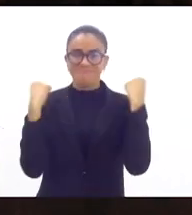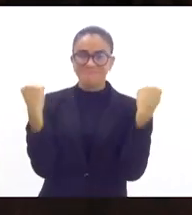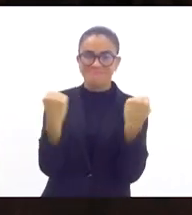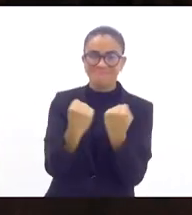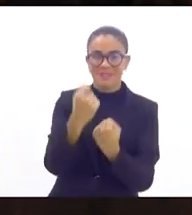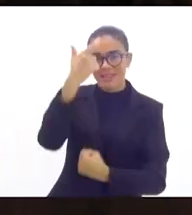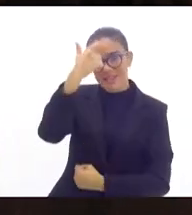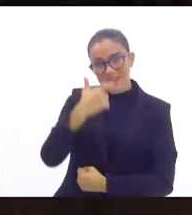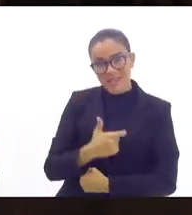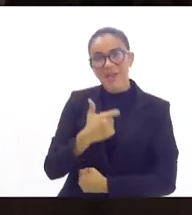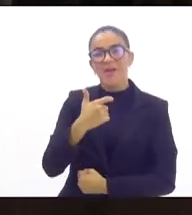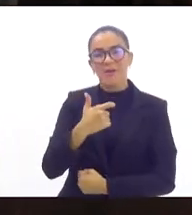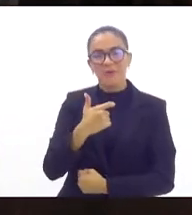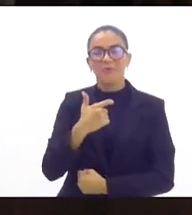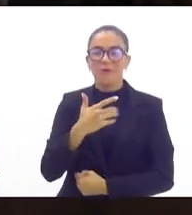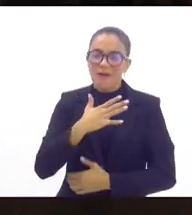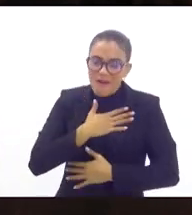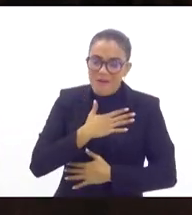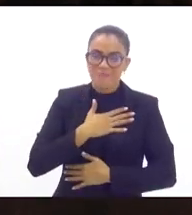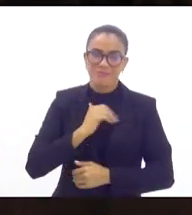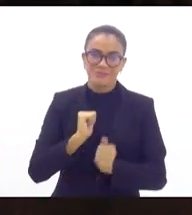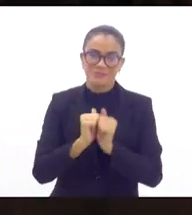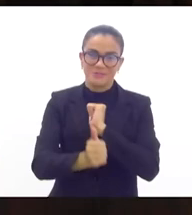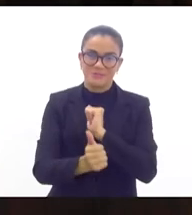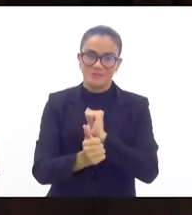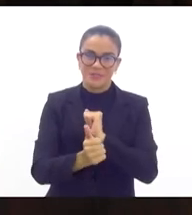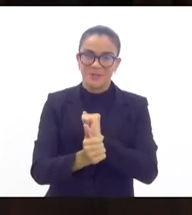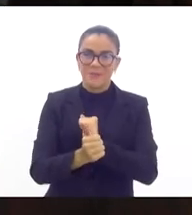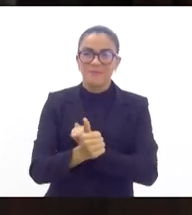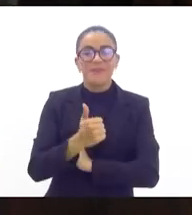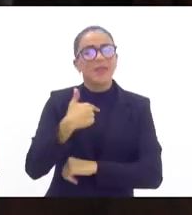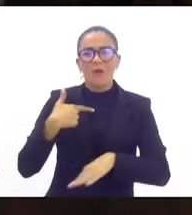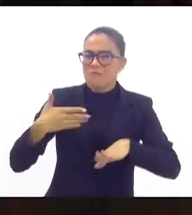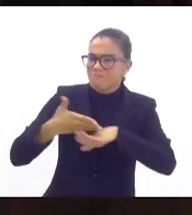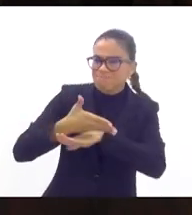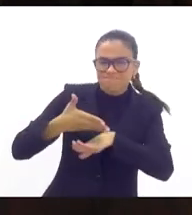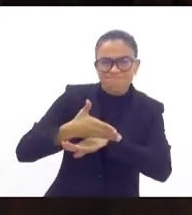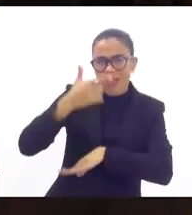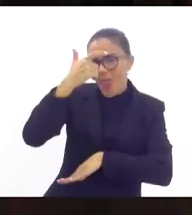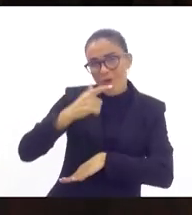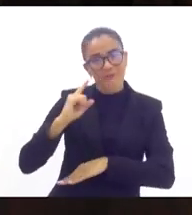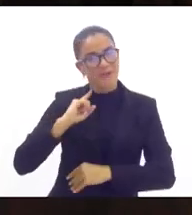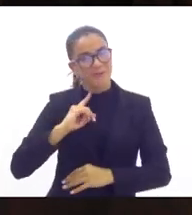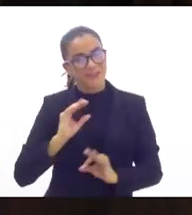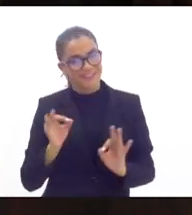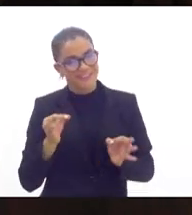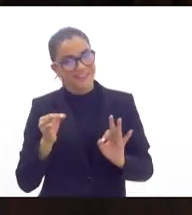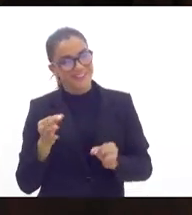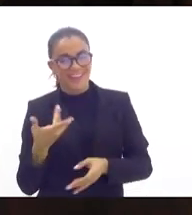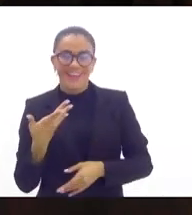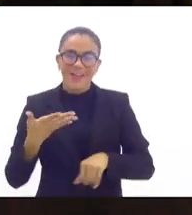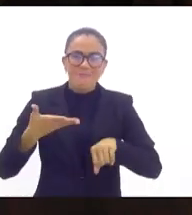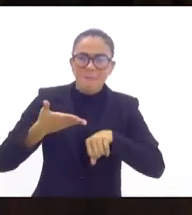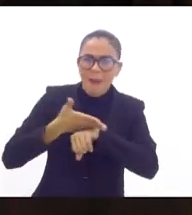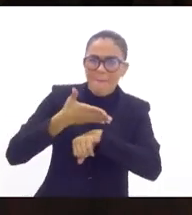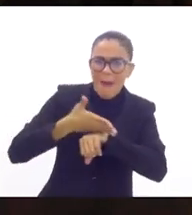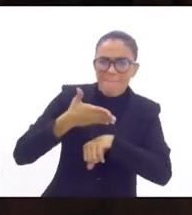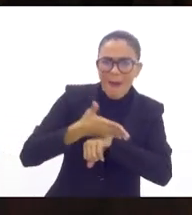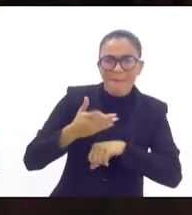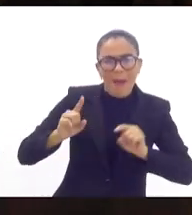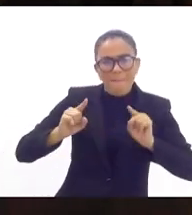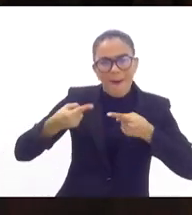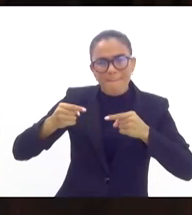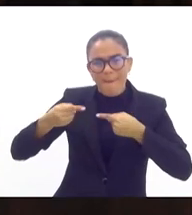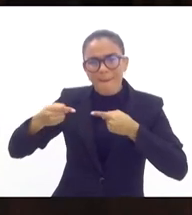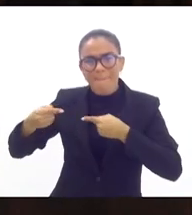eu sou um cara que sou um cara que eu gosto muito do esporte então eu sempre frequentei com o flamenguista né Sempre frequentei os jogos do Flamengo ali no Maracanã